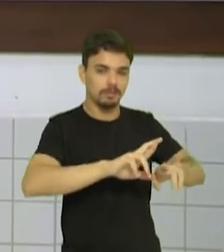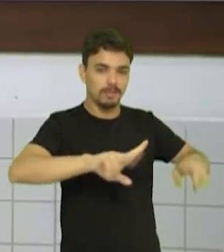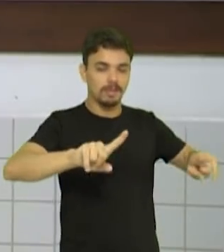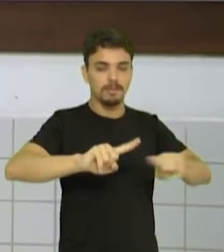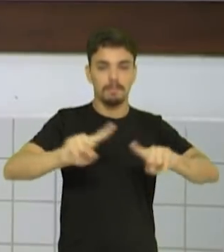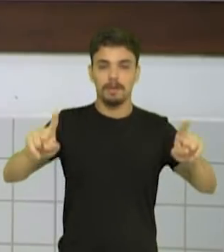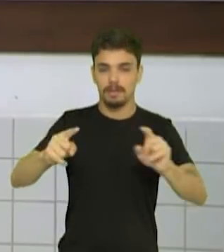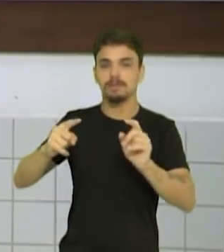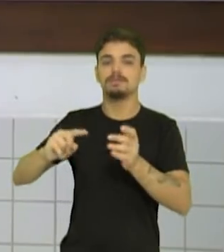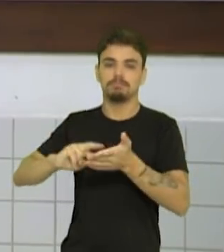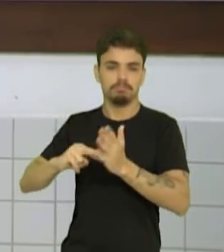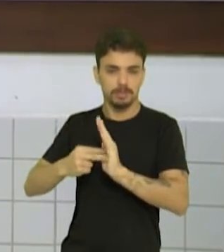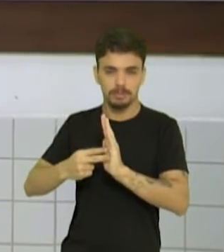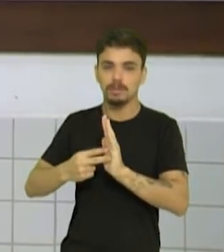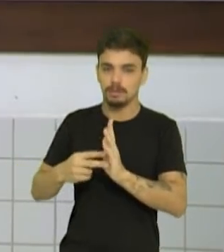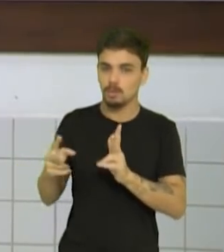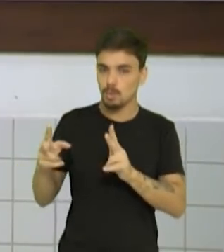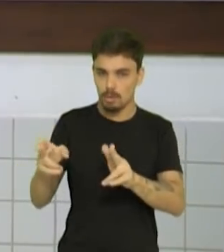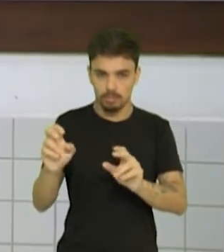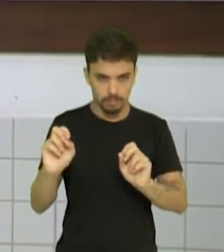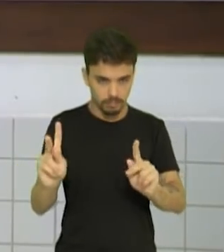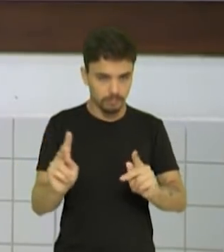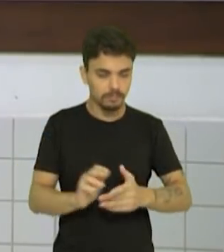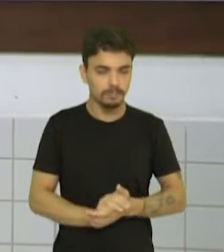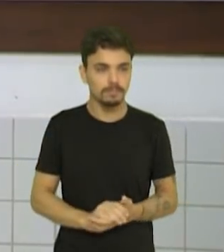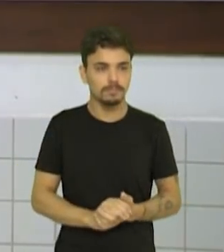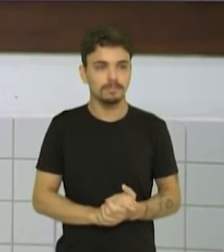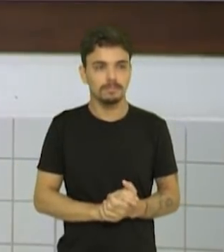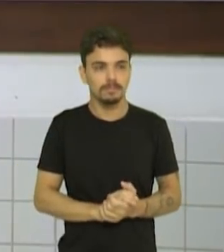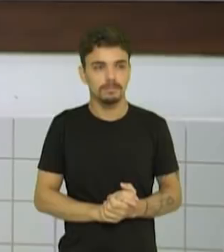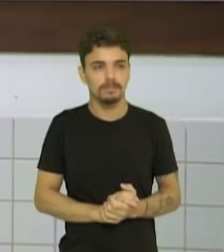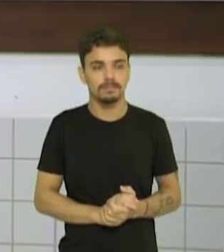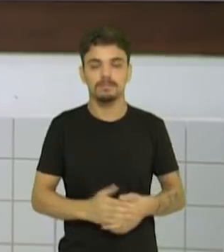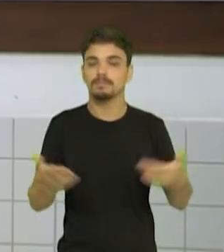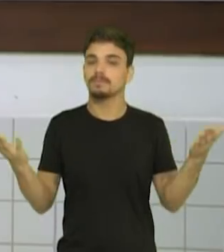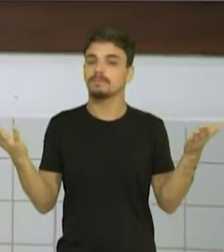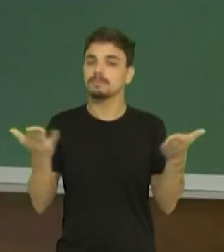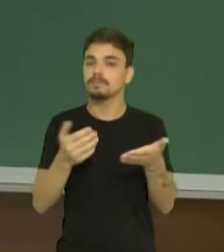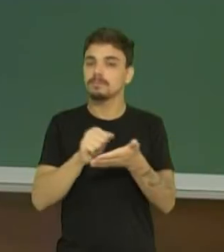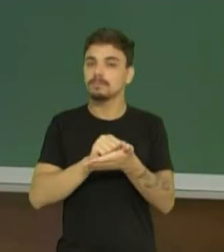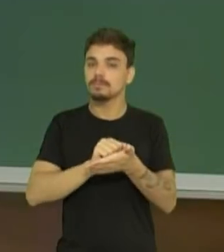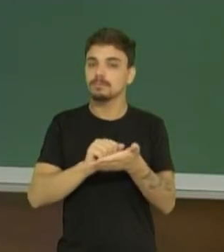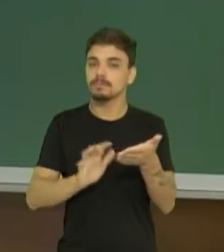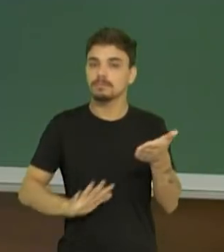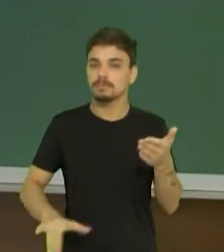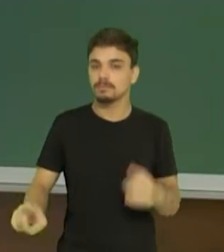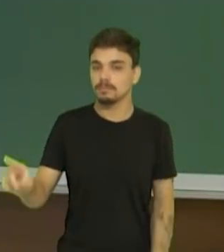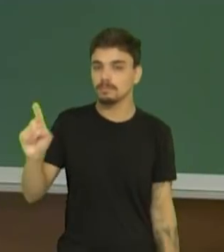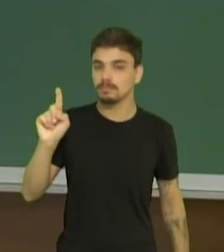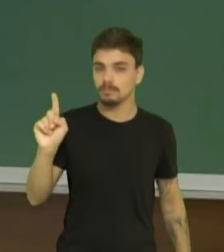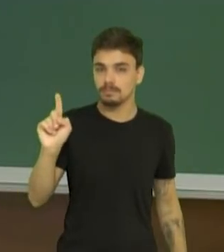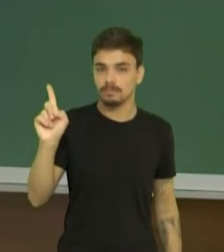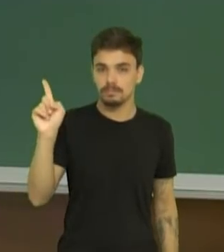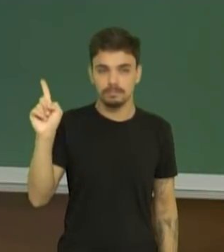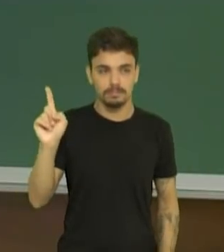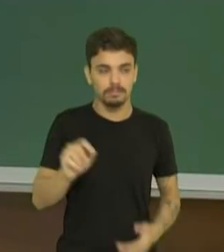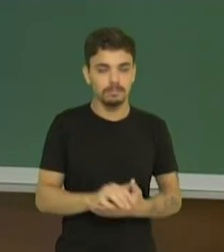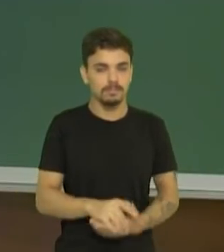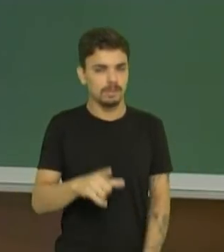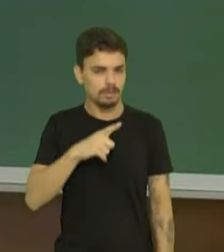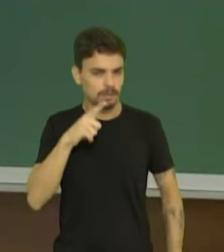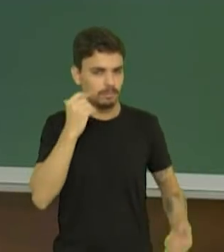representam a mesma coisa, tá? Para frente, então. Esse primeiro exercício, que agora você já tem